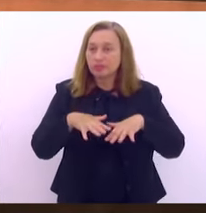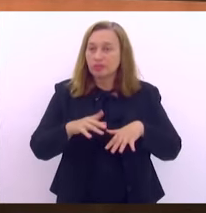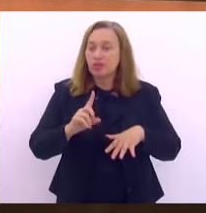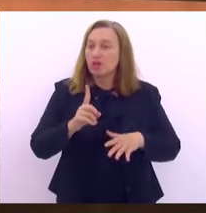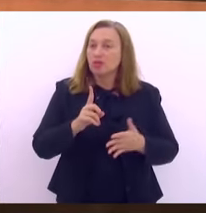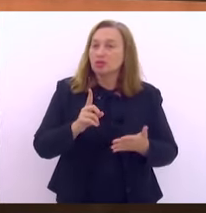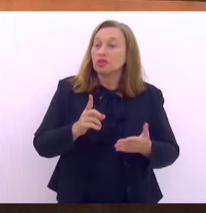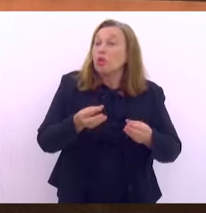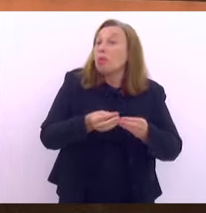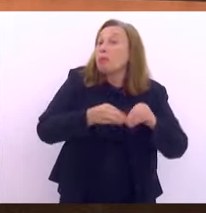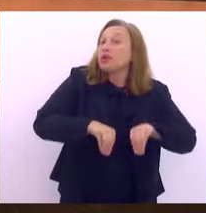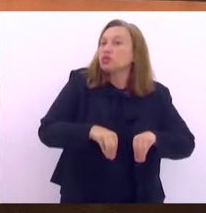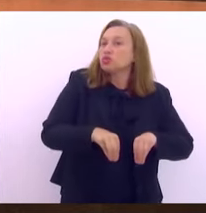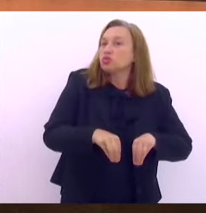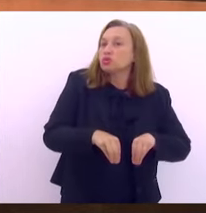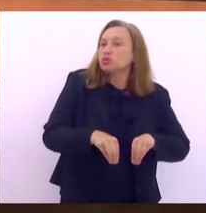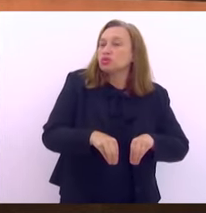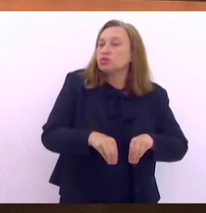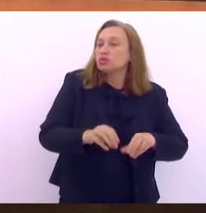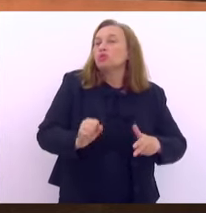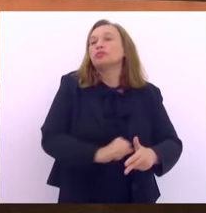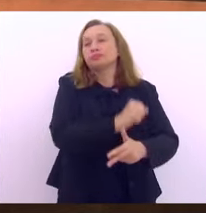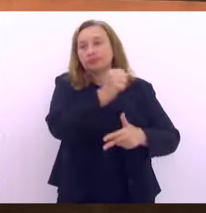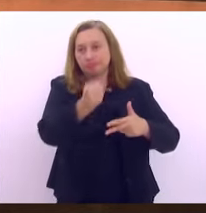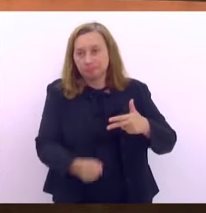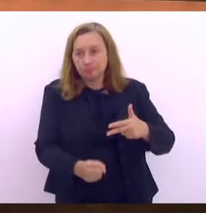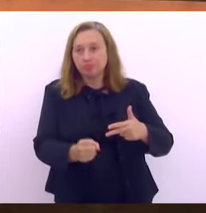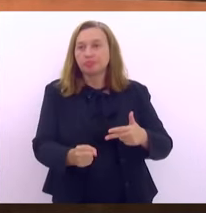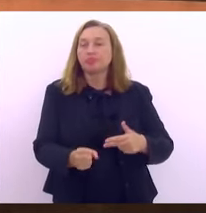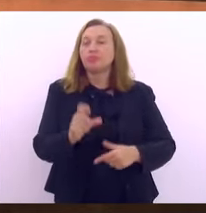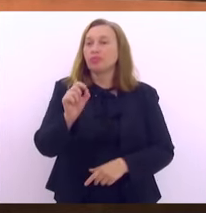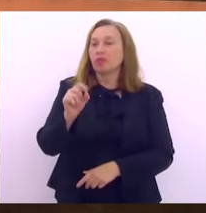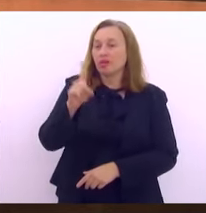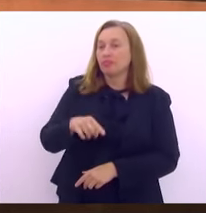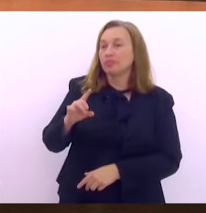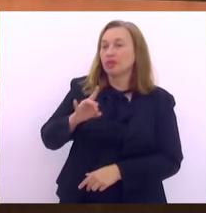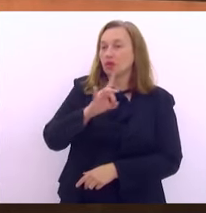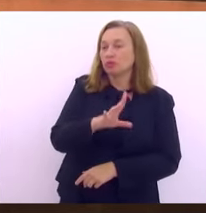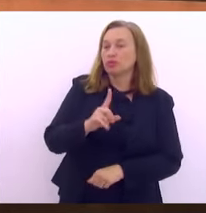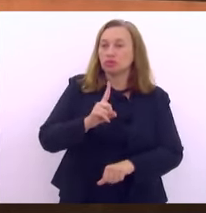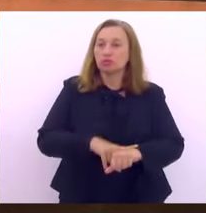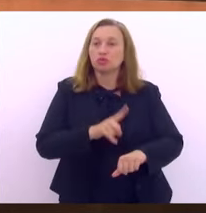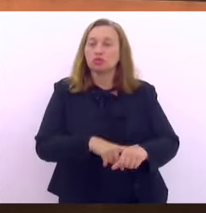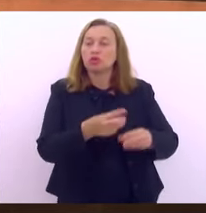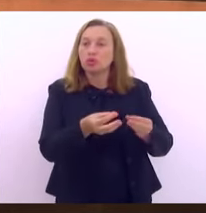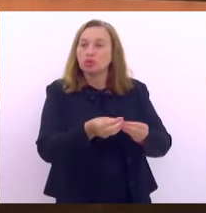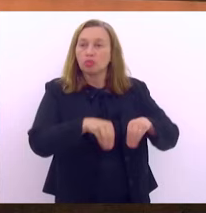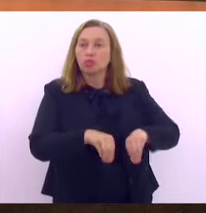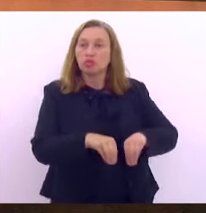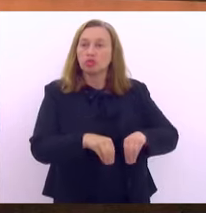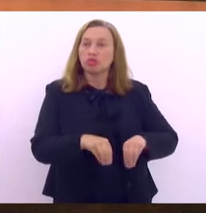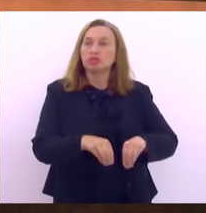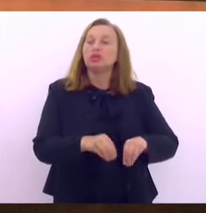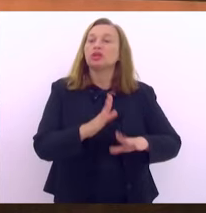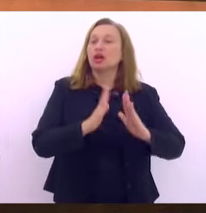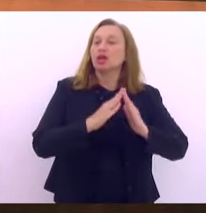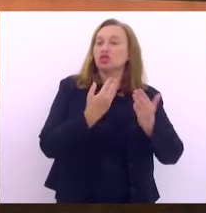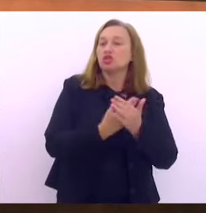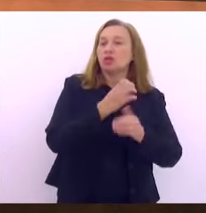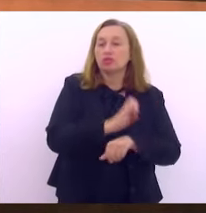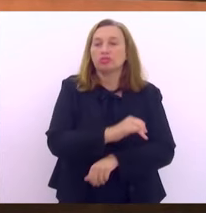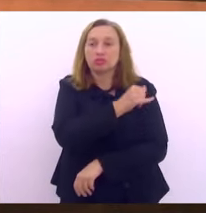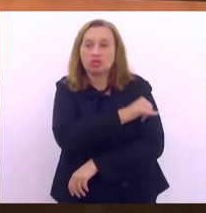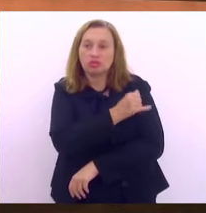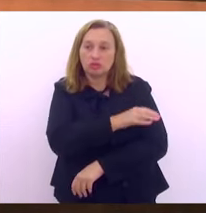feito um prejuízo ao poder público, que é, em última instância, um prejuízo à escola pública do Estado do